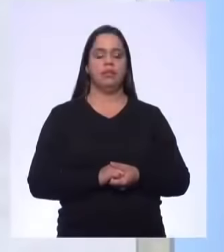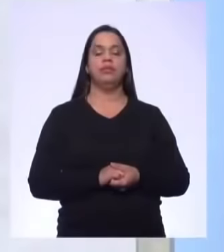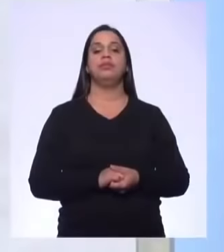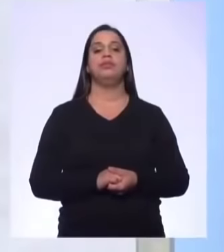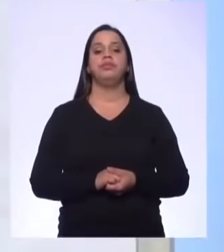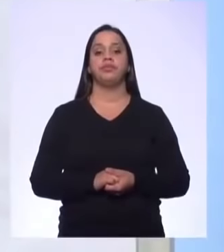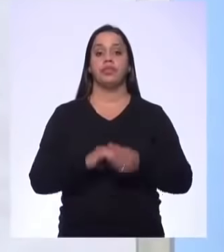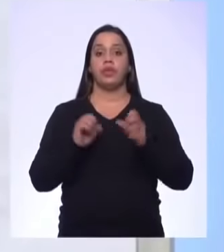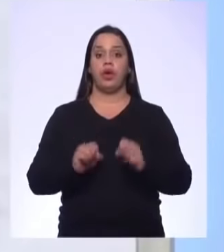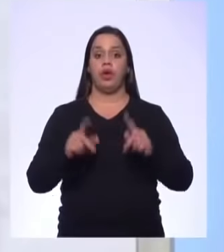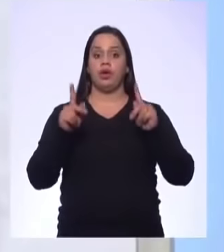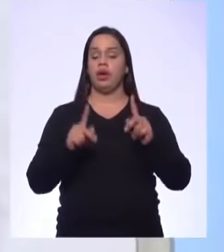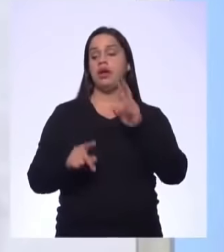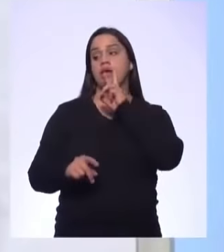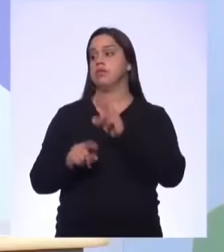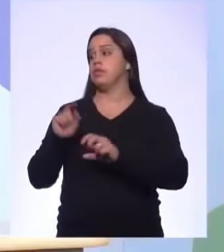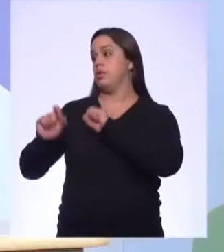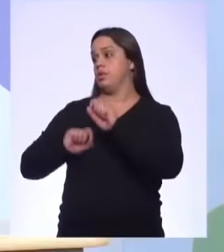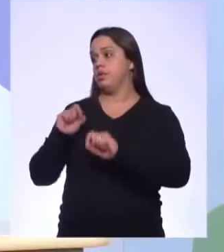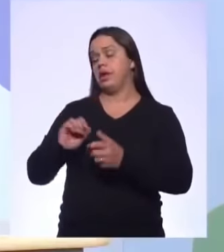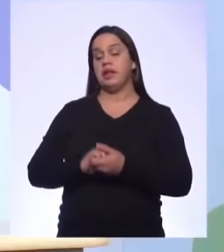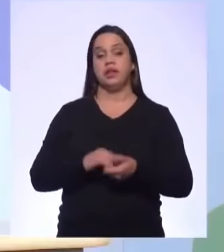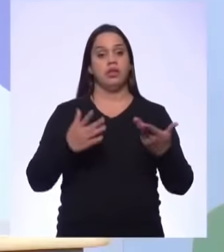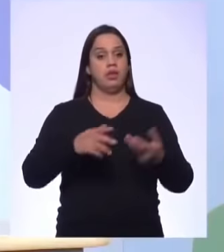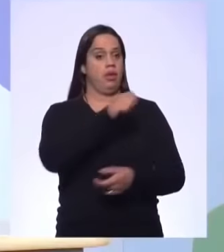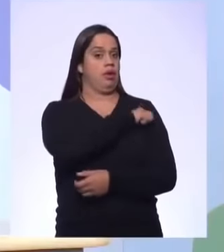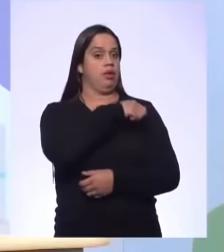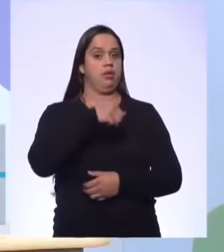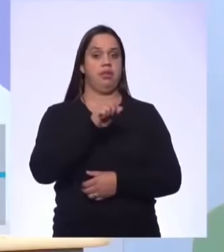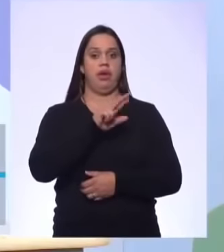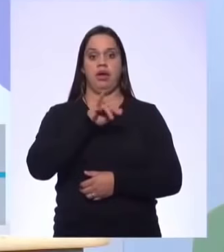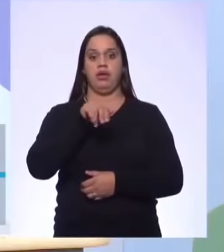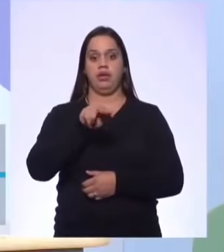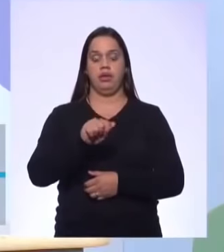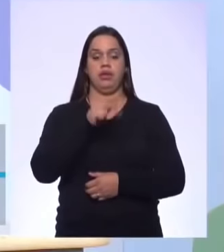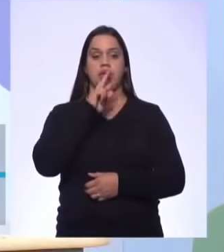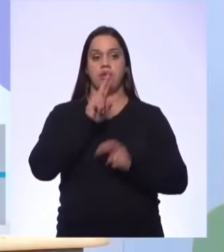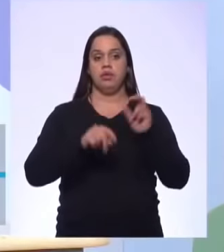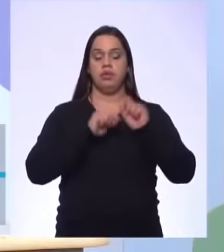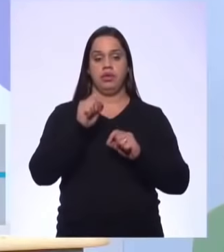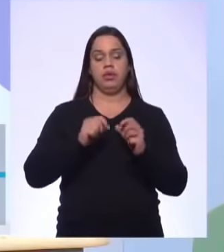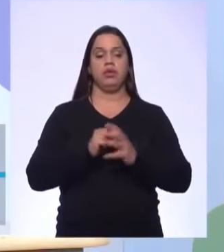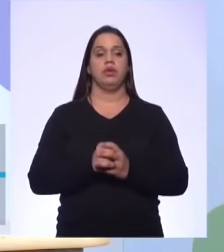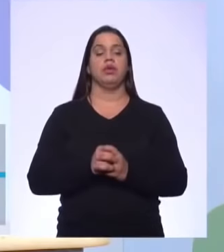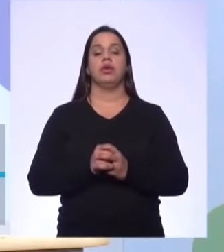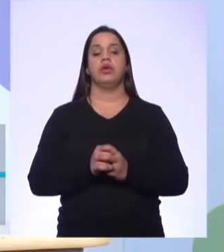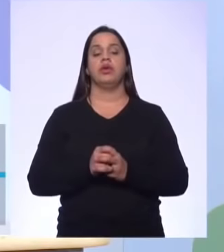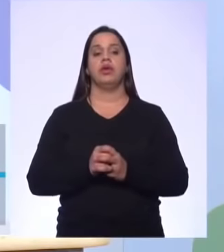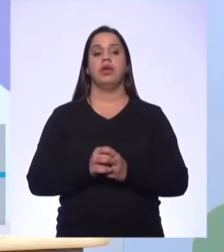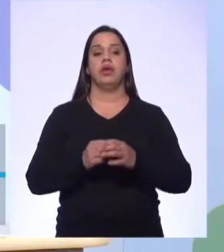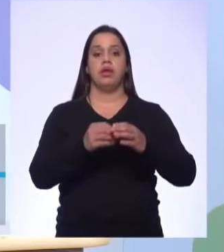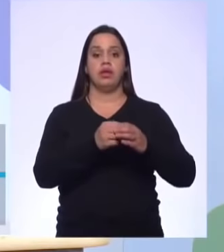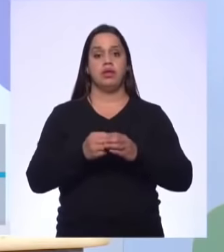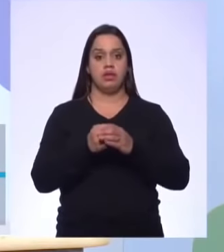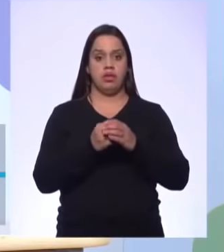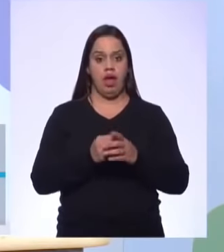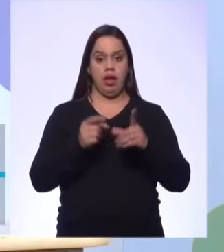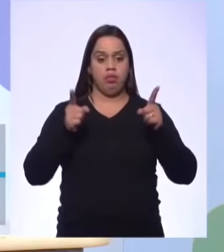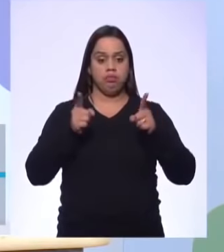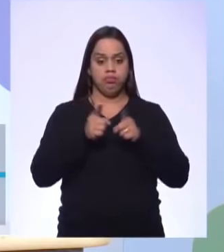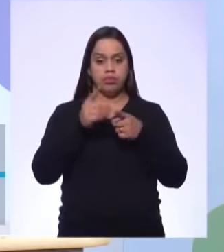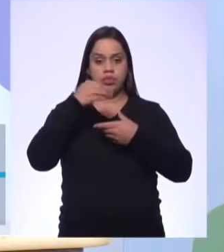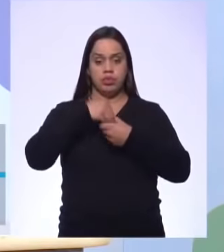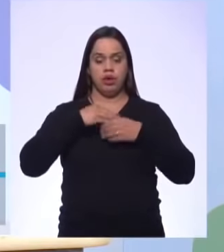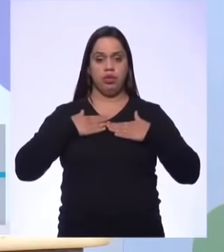Ok? O que eles responderam, Ed? A Mariana respondeu, cells are a menor parte dos seres humanos.